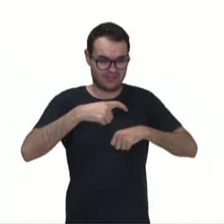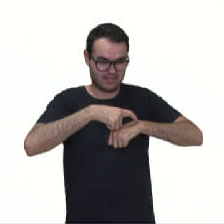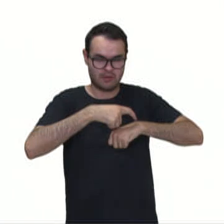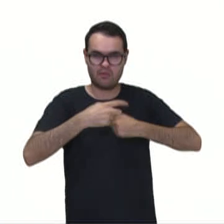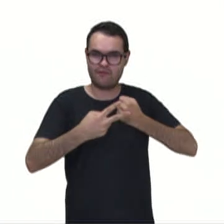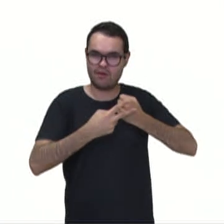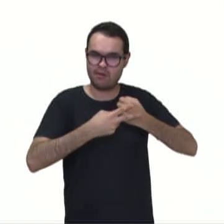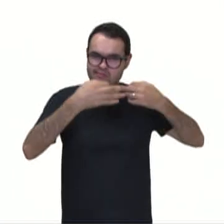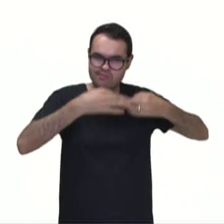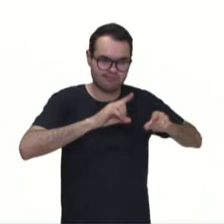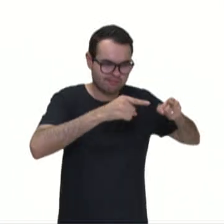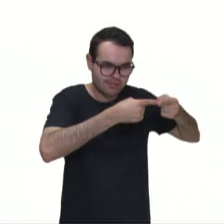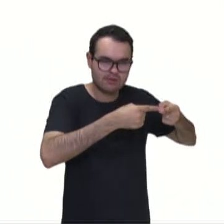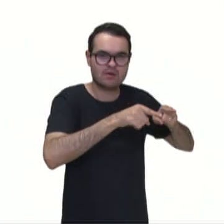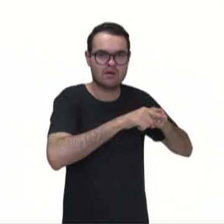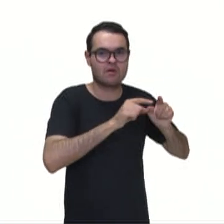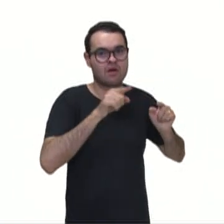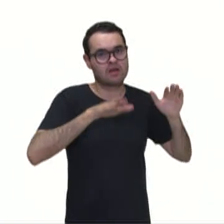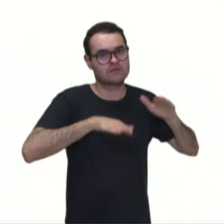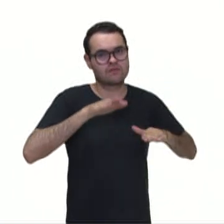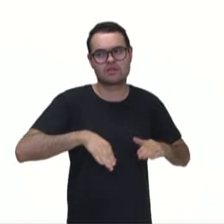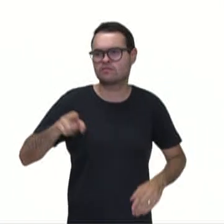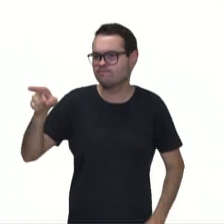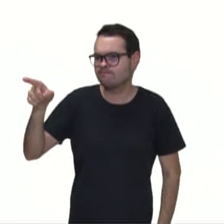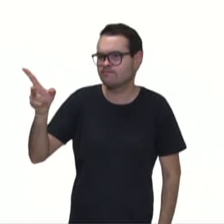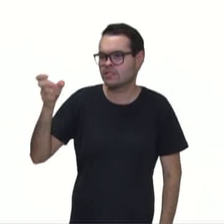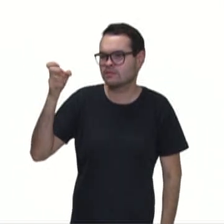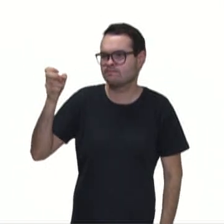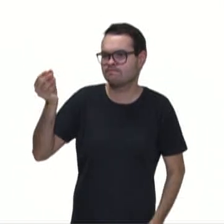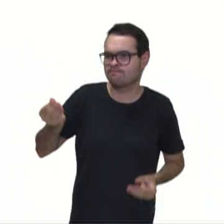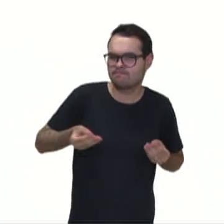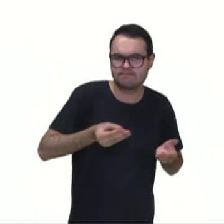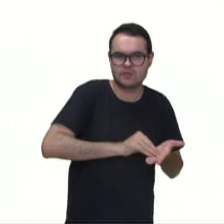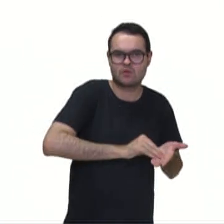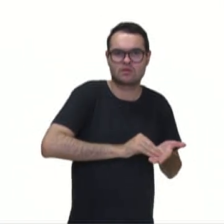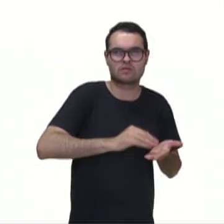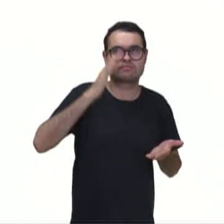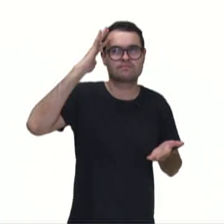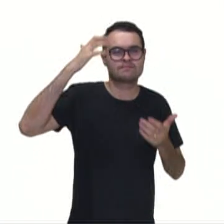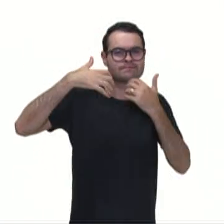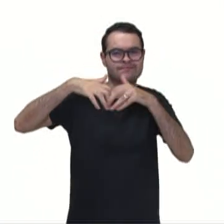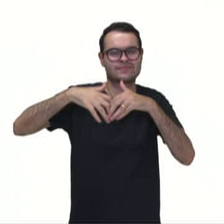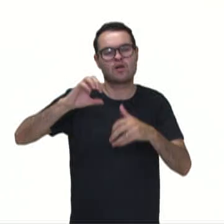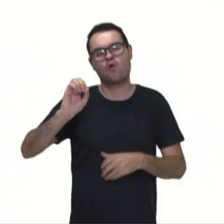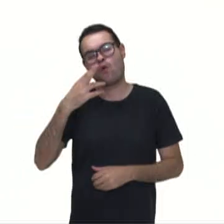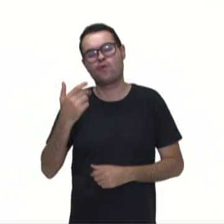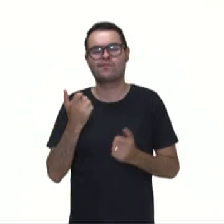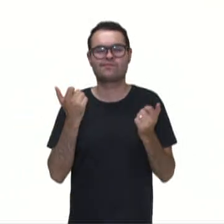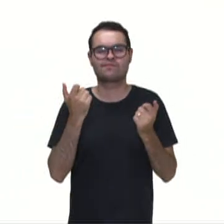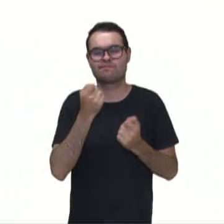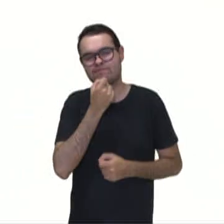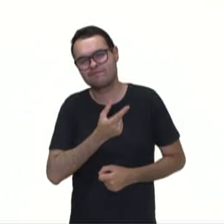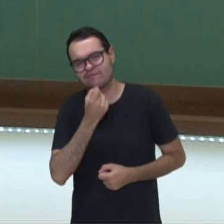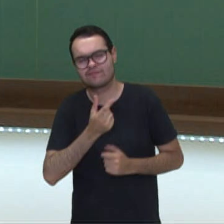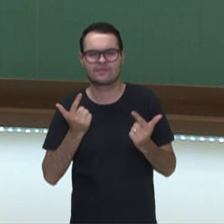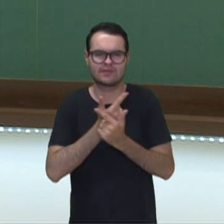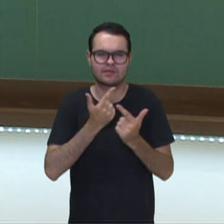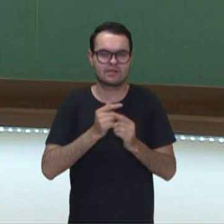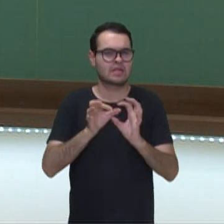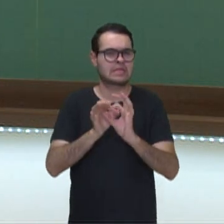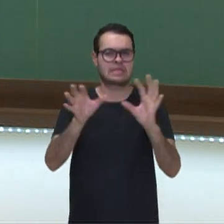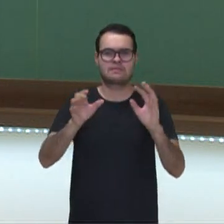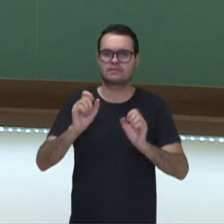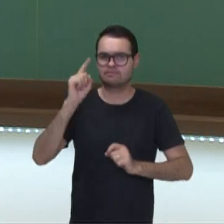crônica pode ser mais reflexiva sobre uma situação ou engraçada. Fique livre para criar. Depois, compartilhe com o